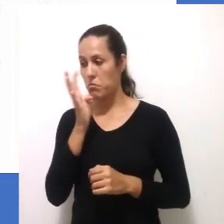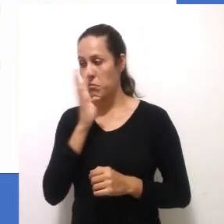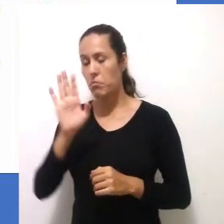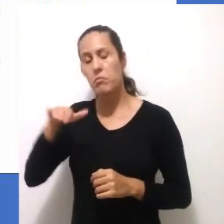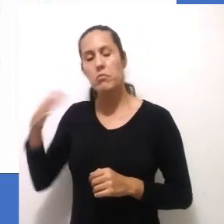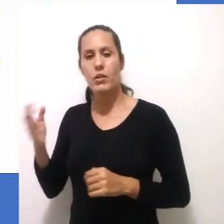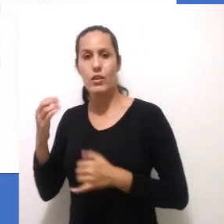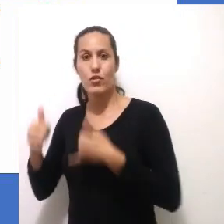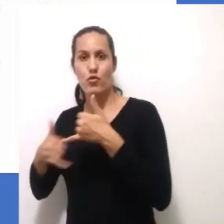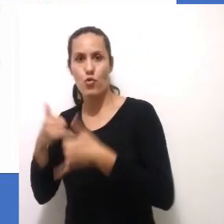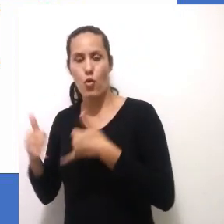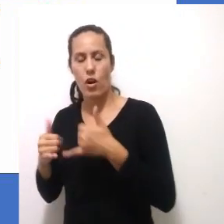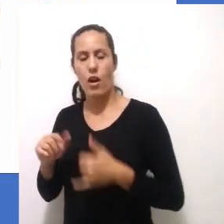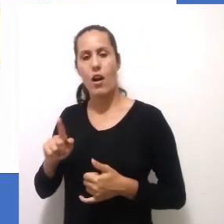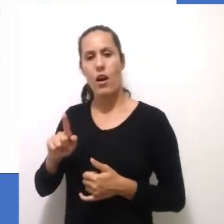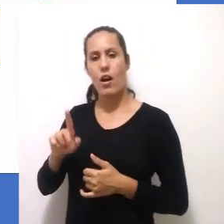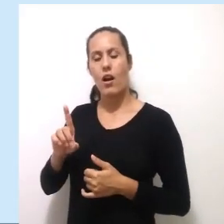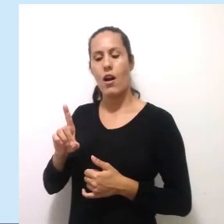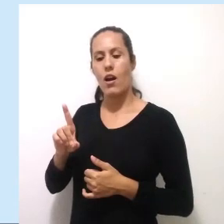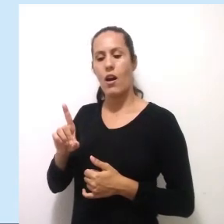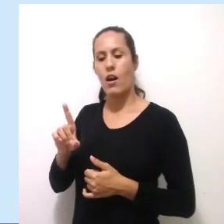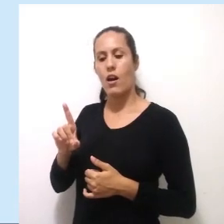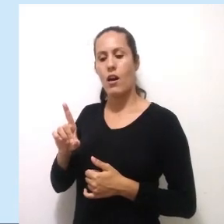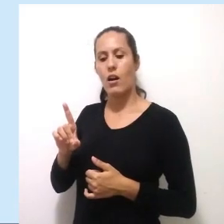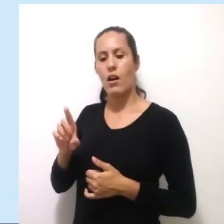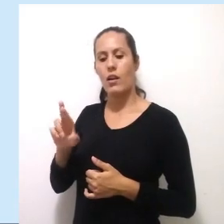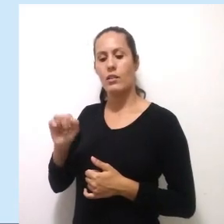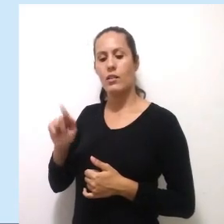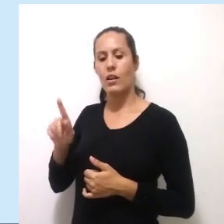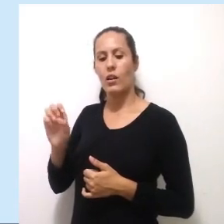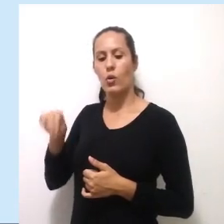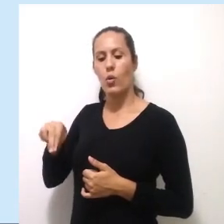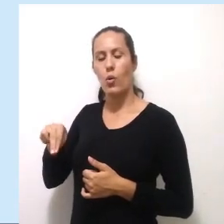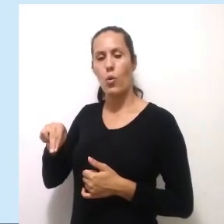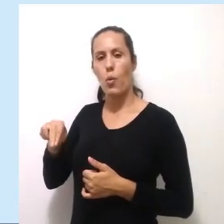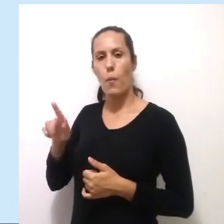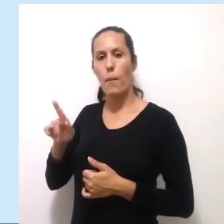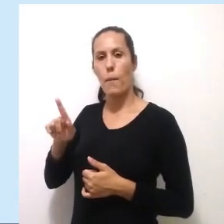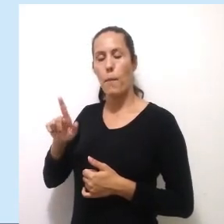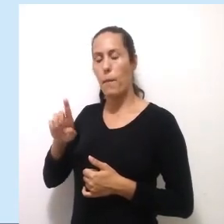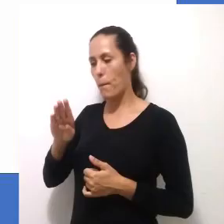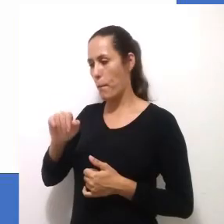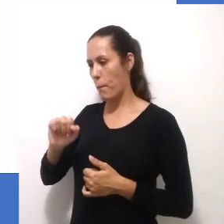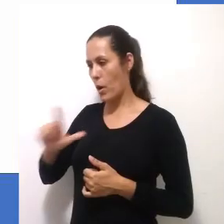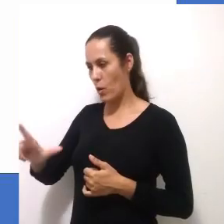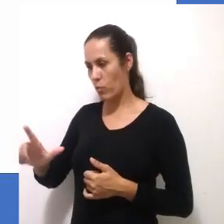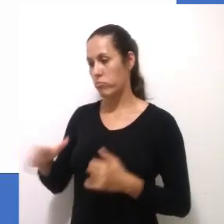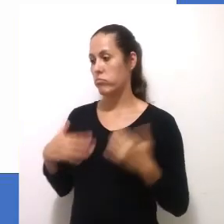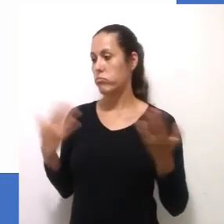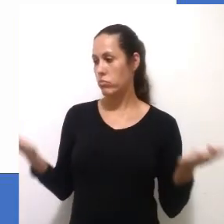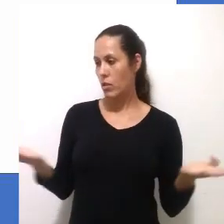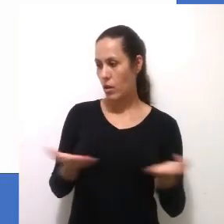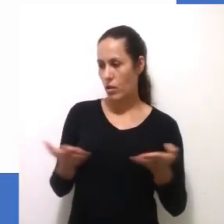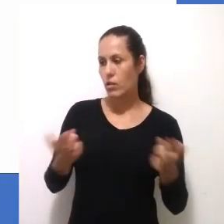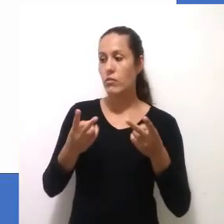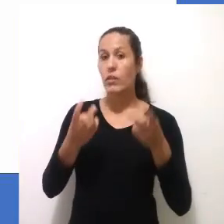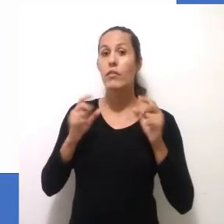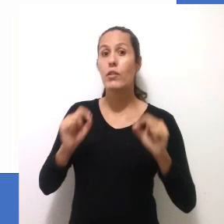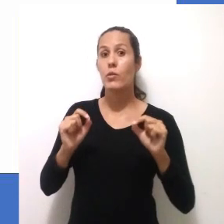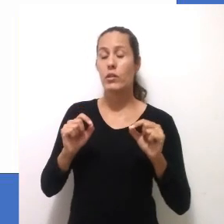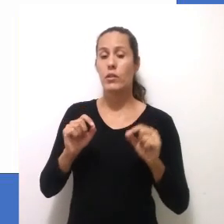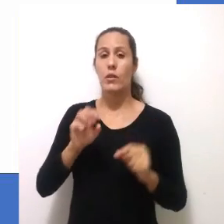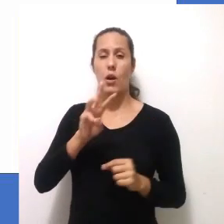play, jogar Dragon Ball. E na sequência iremos ver o will. E agora a gente vai ver